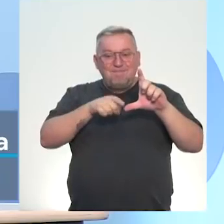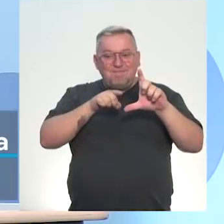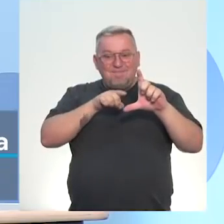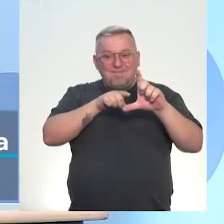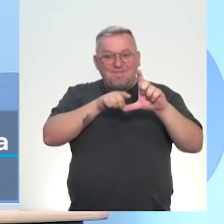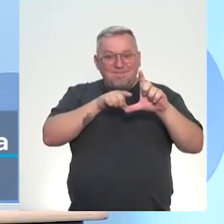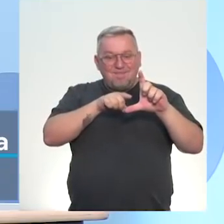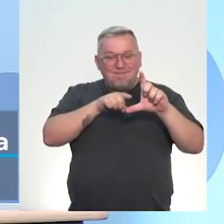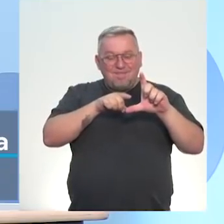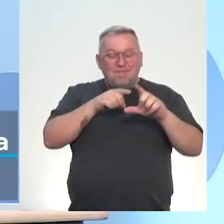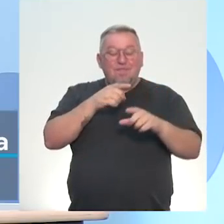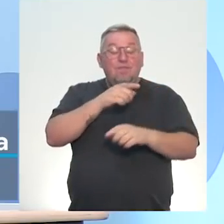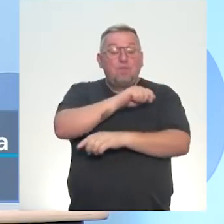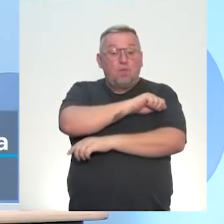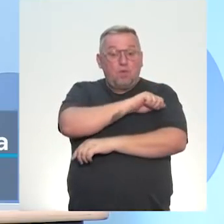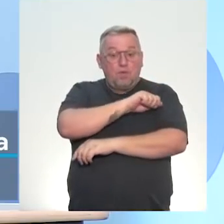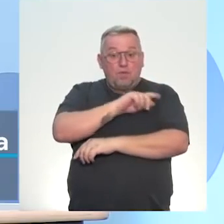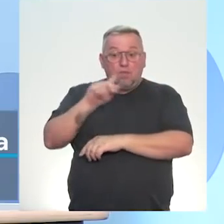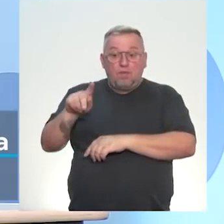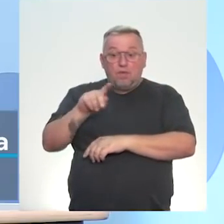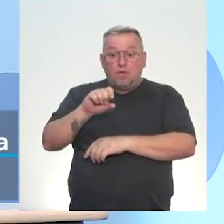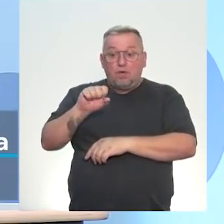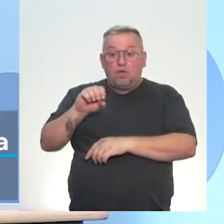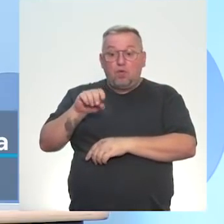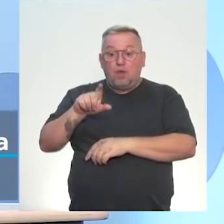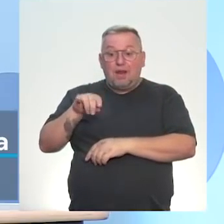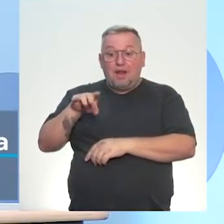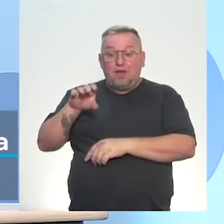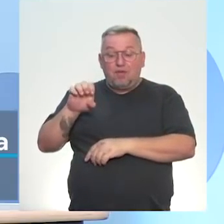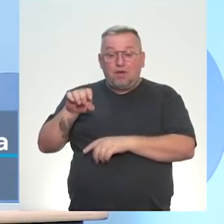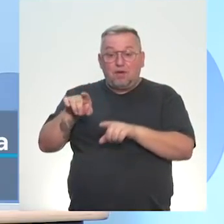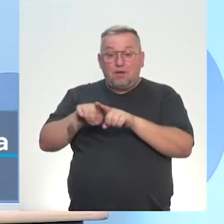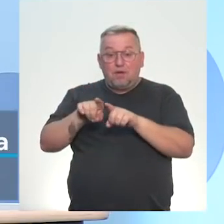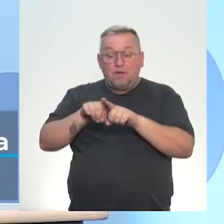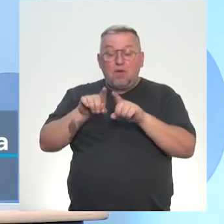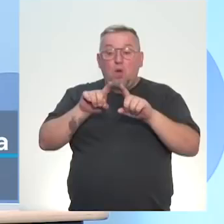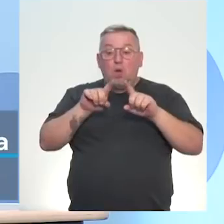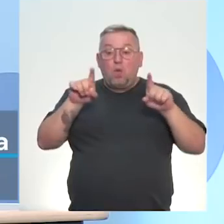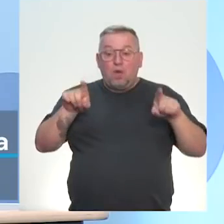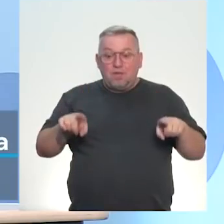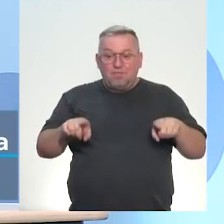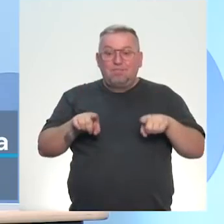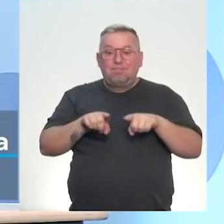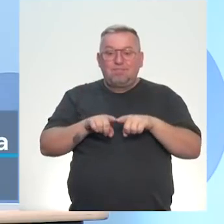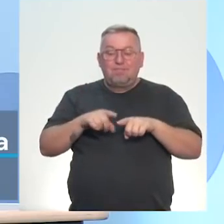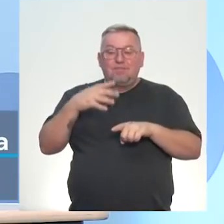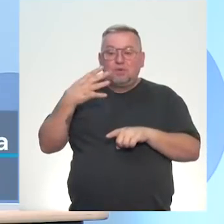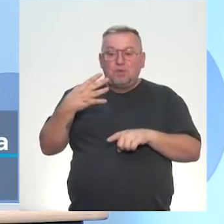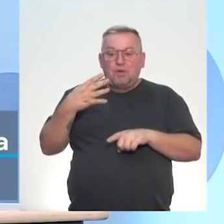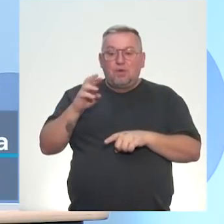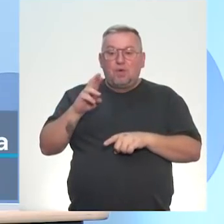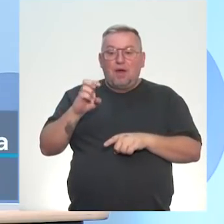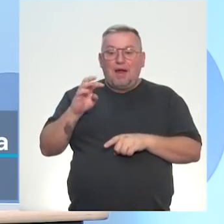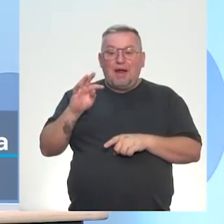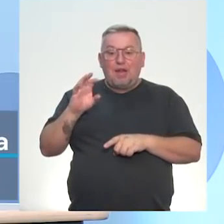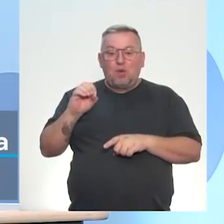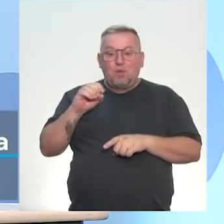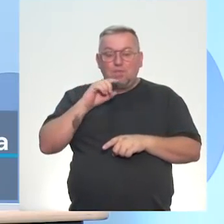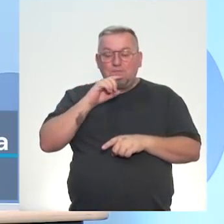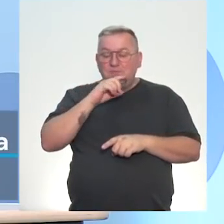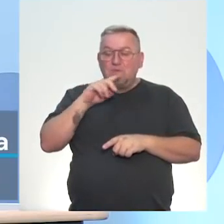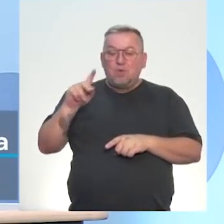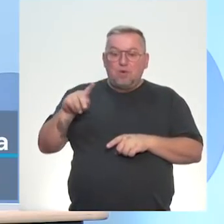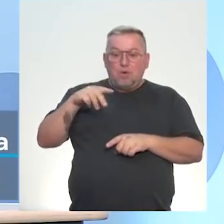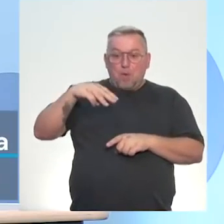Os alunos da professora Solange Aparecida, falando do quadrado, também 4 ângulos retos. Os alunos do